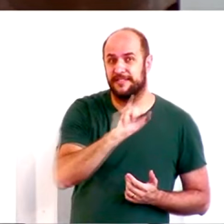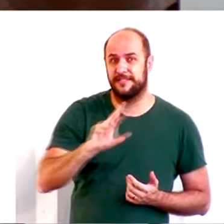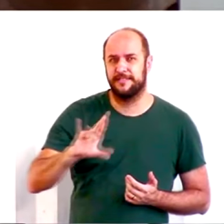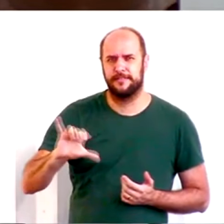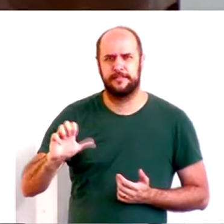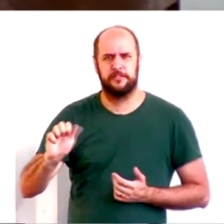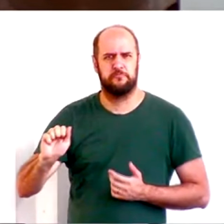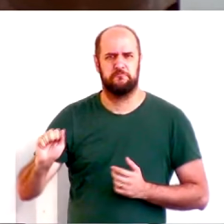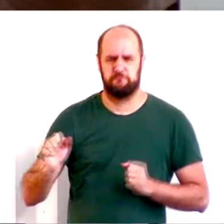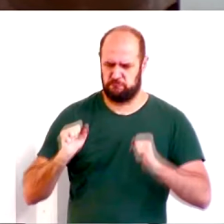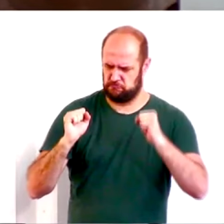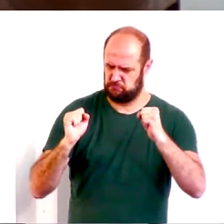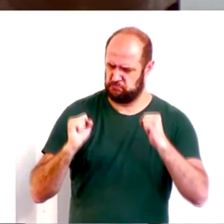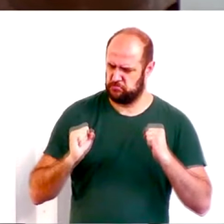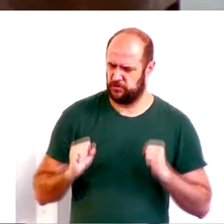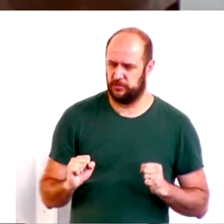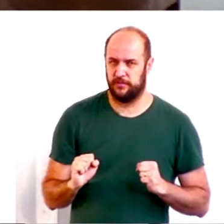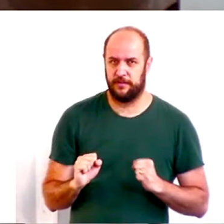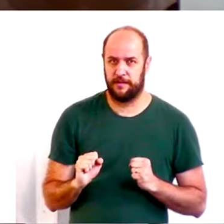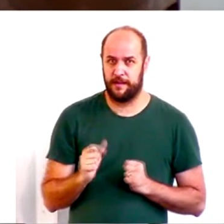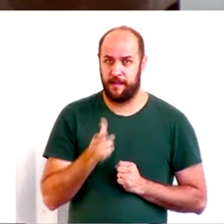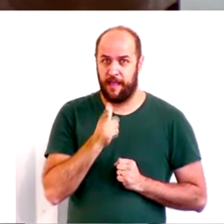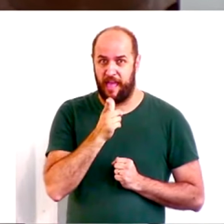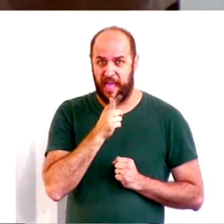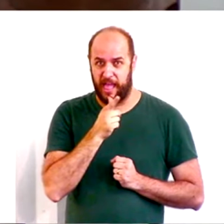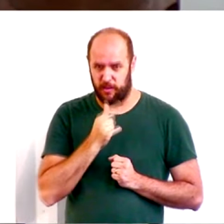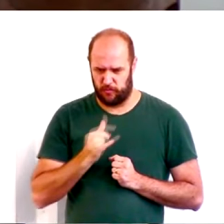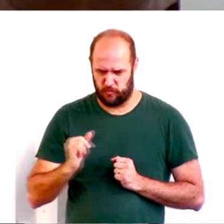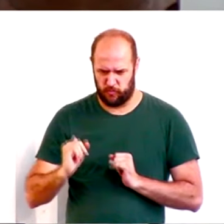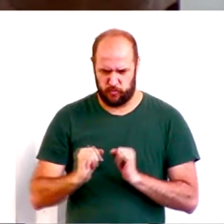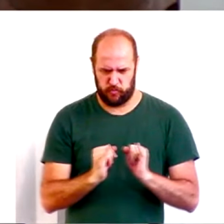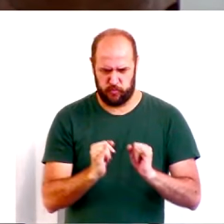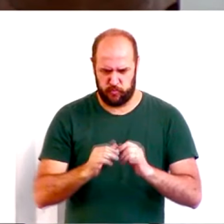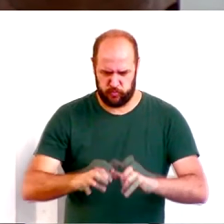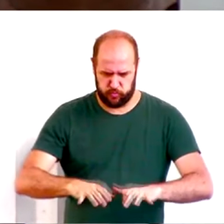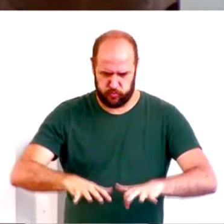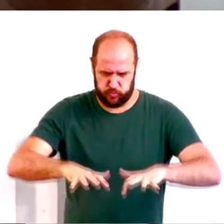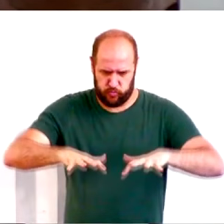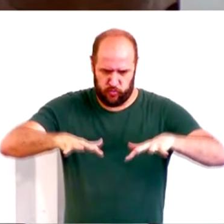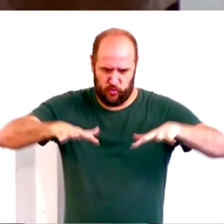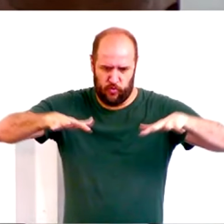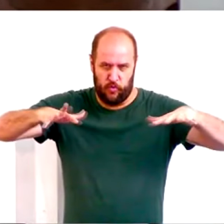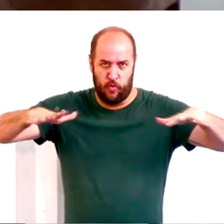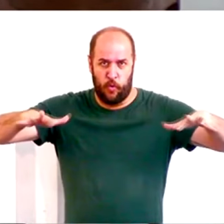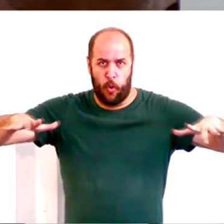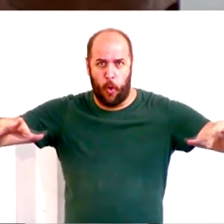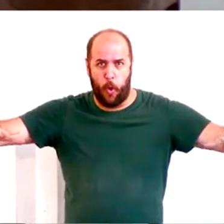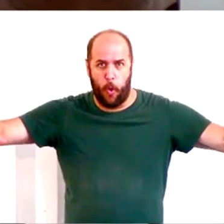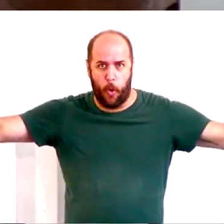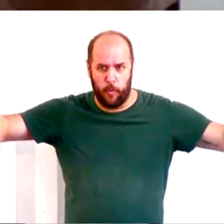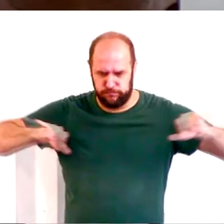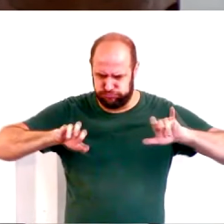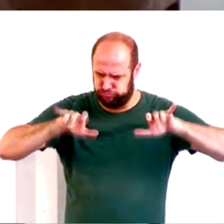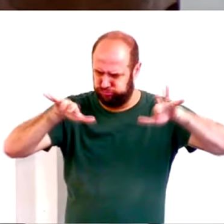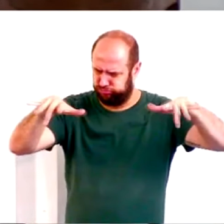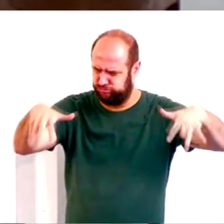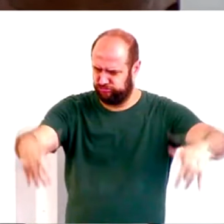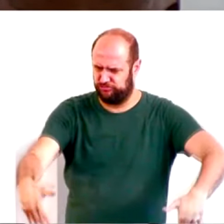glória águas que encherão o leito dos rios e transbordaram por todas as suas ribanceiras